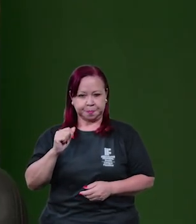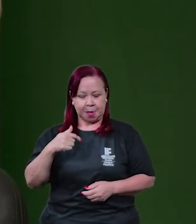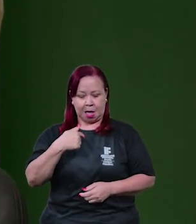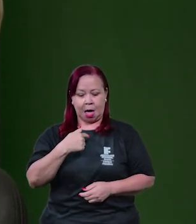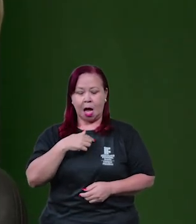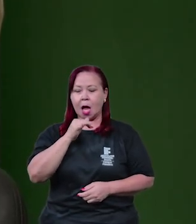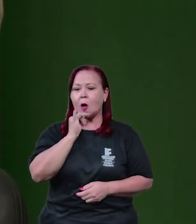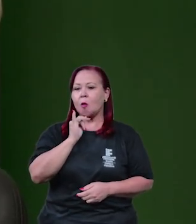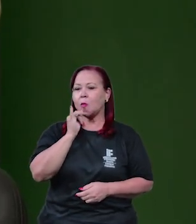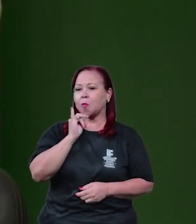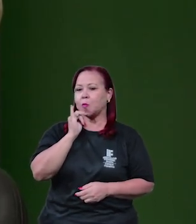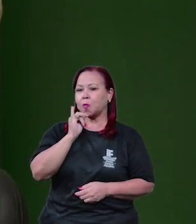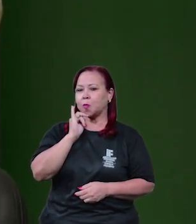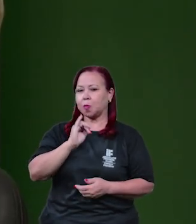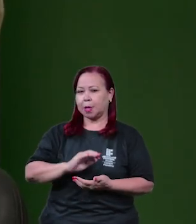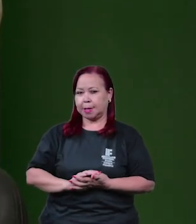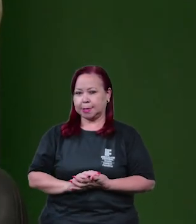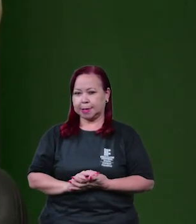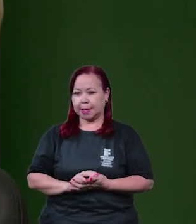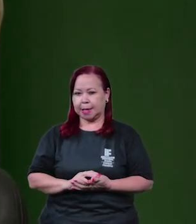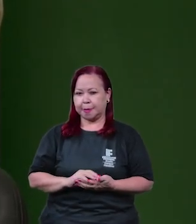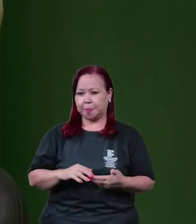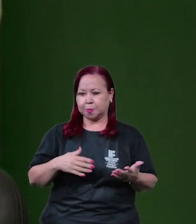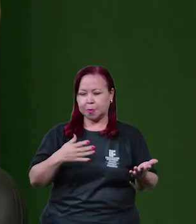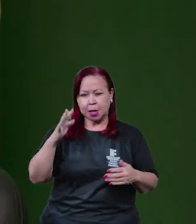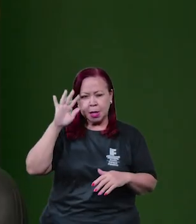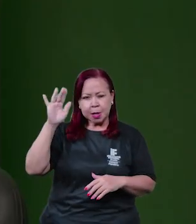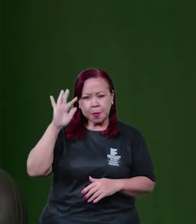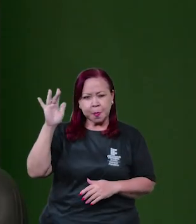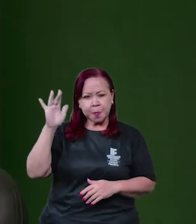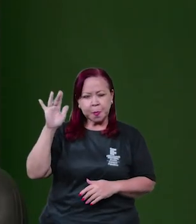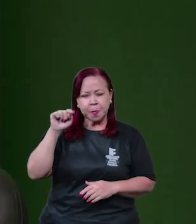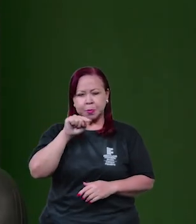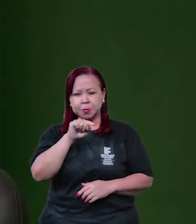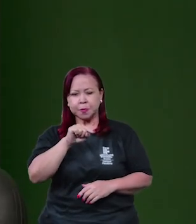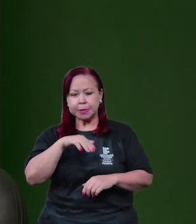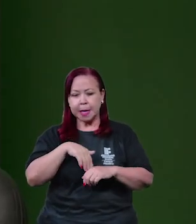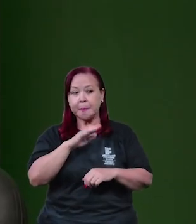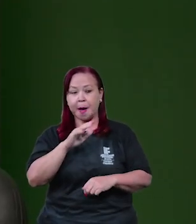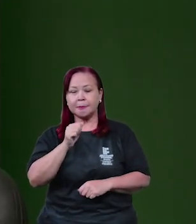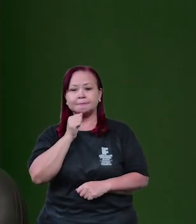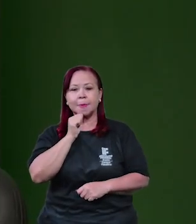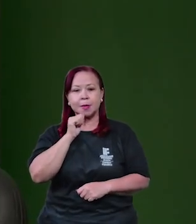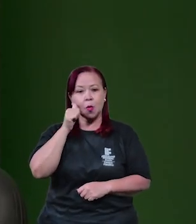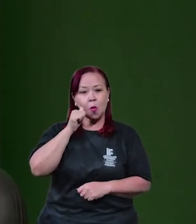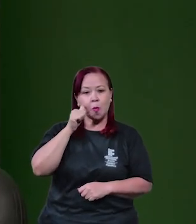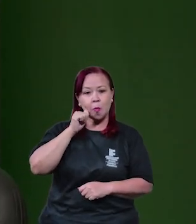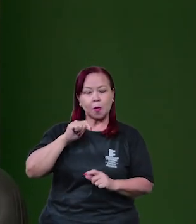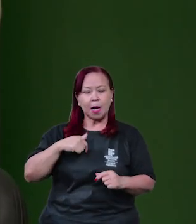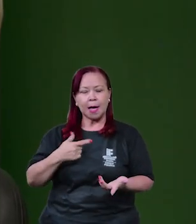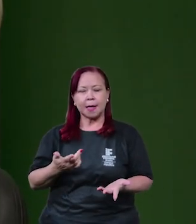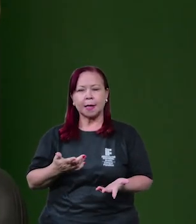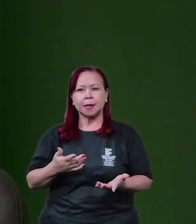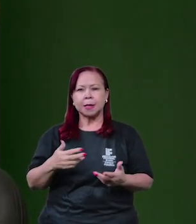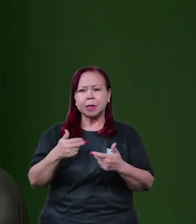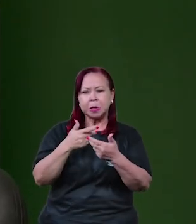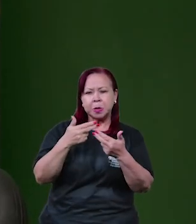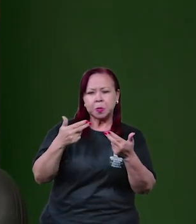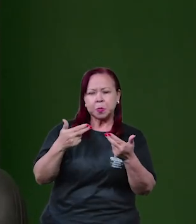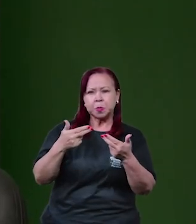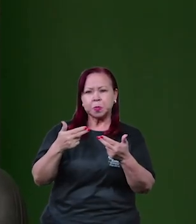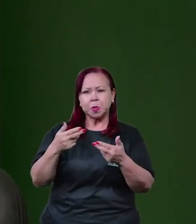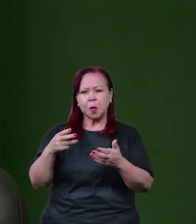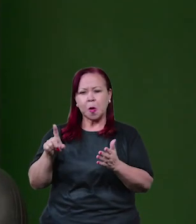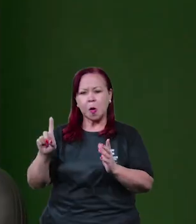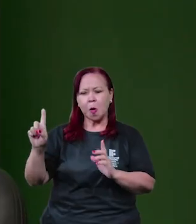eu, por exemplo, passo muito, imagino que você mais ainda, aquela coisa de tipo, chega